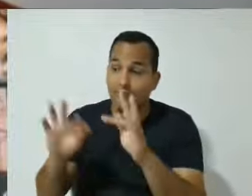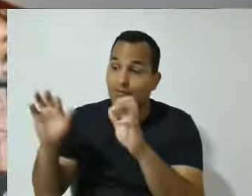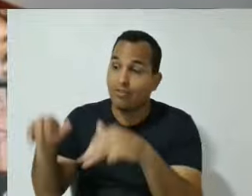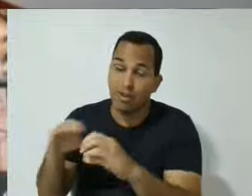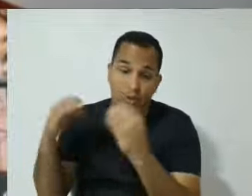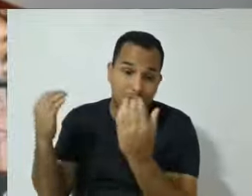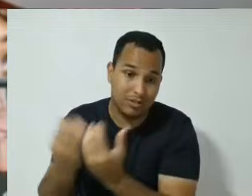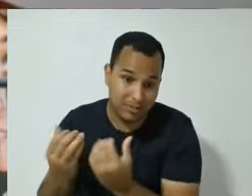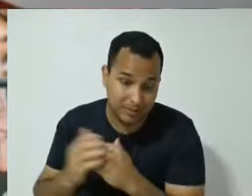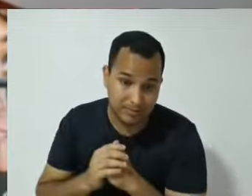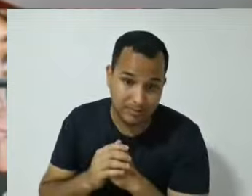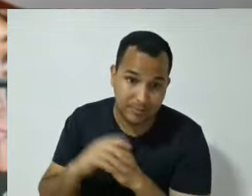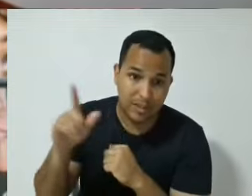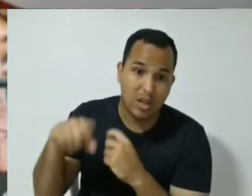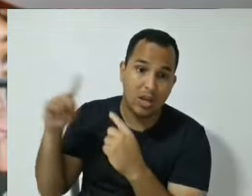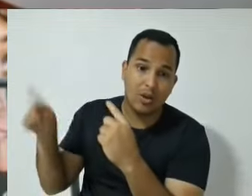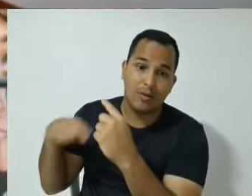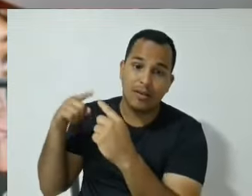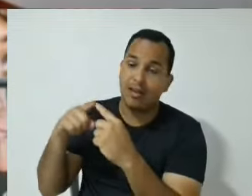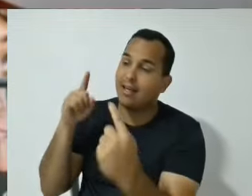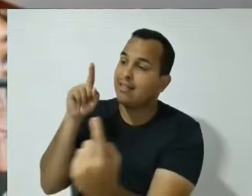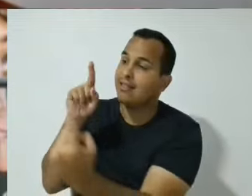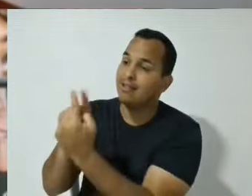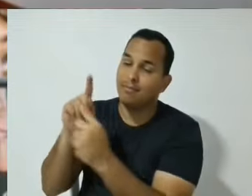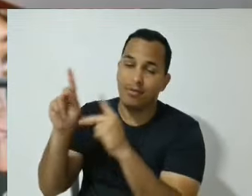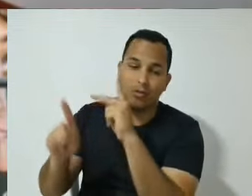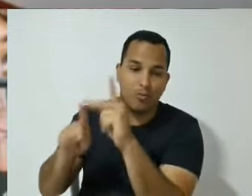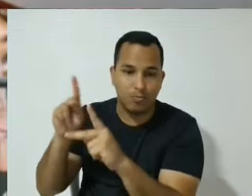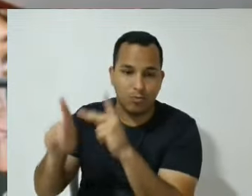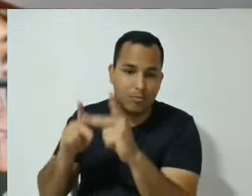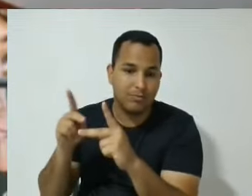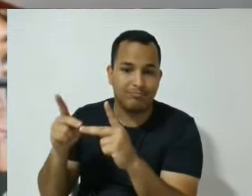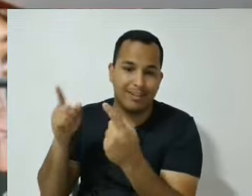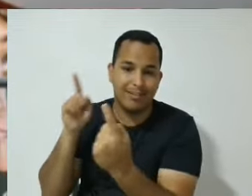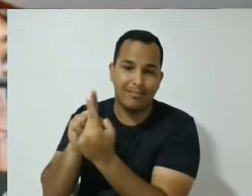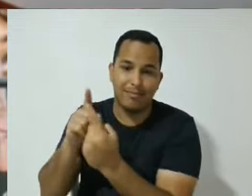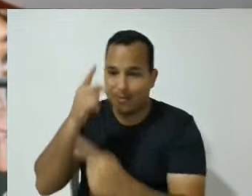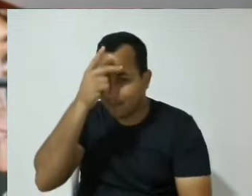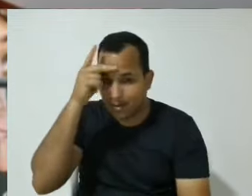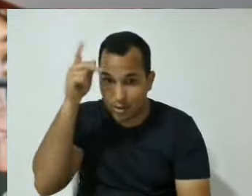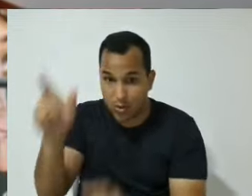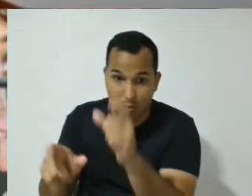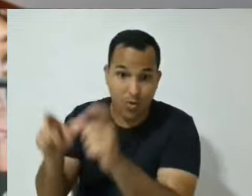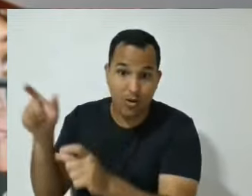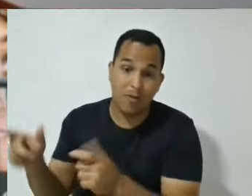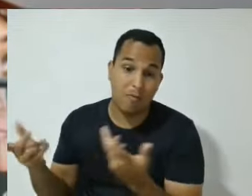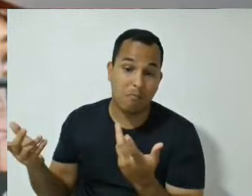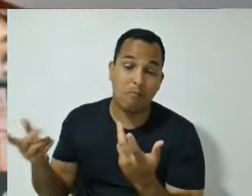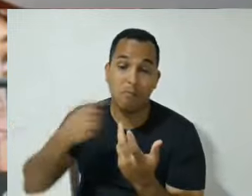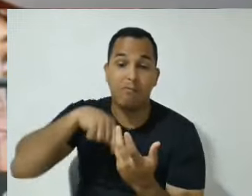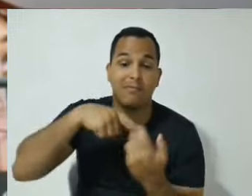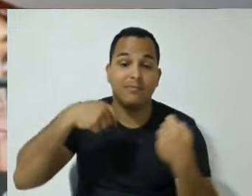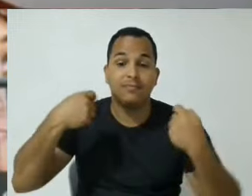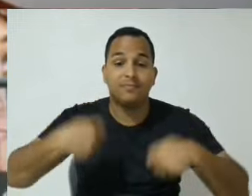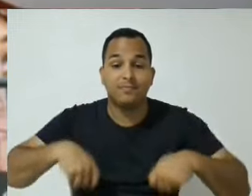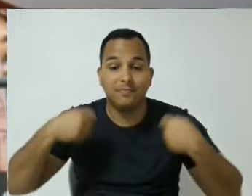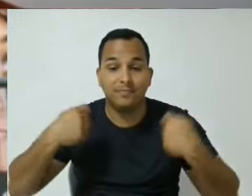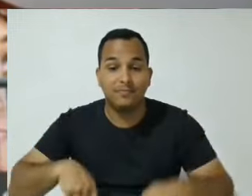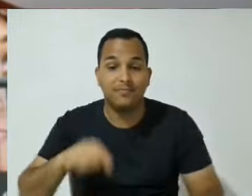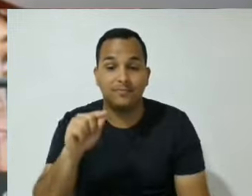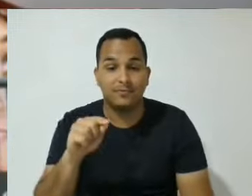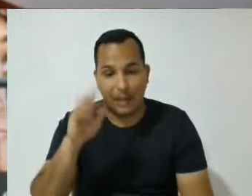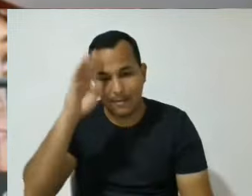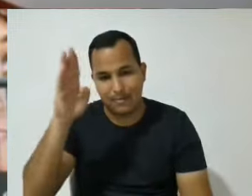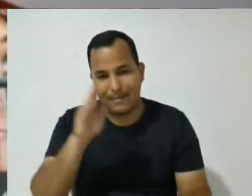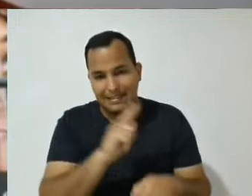cujo objetivo final é atendimento ao público, atender pessoas. Então, a gente precisa, principalmente o gestor,